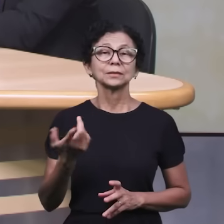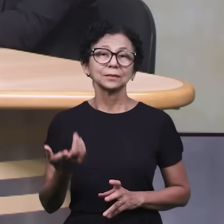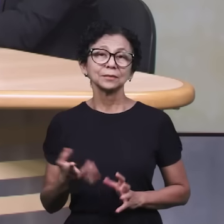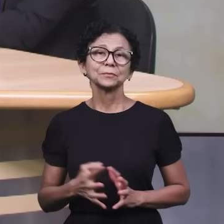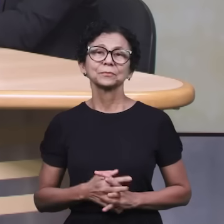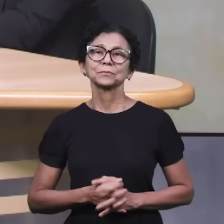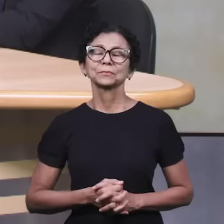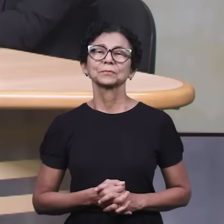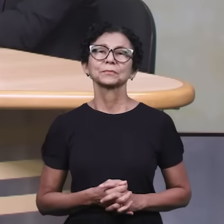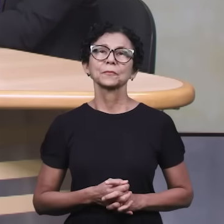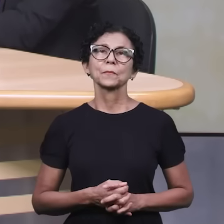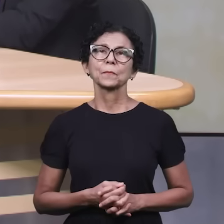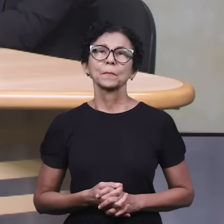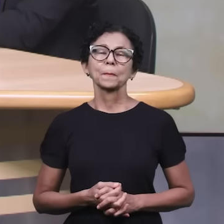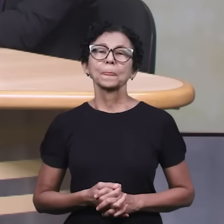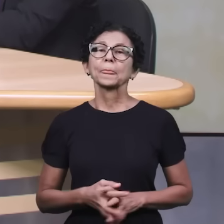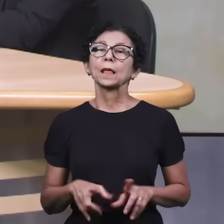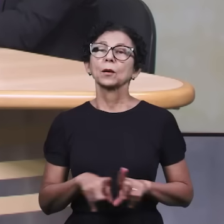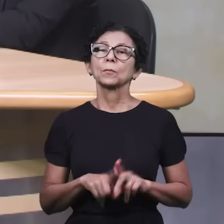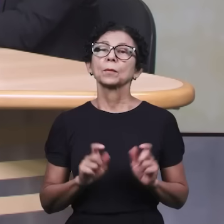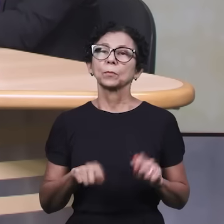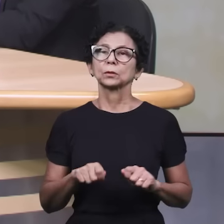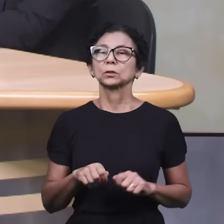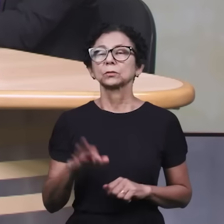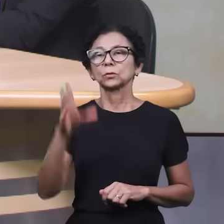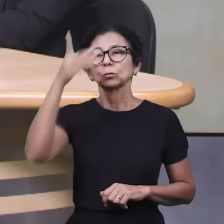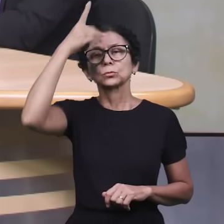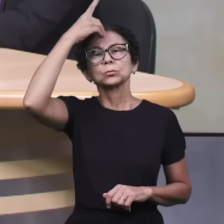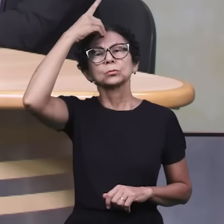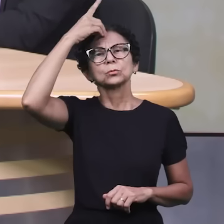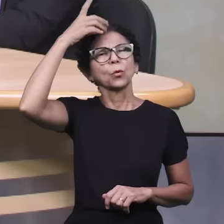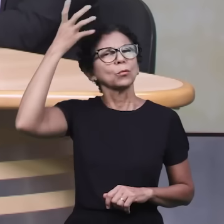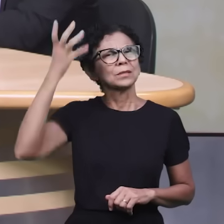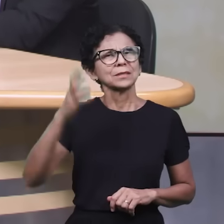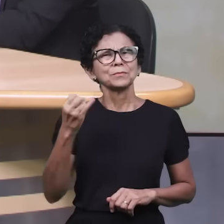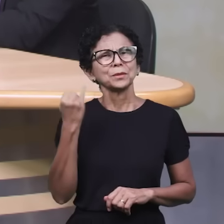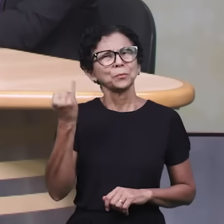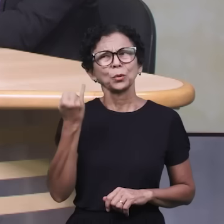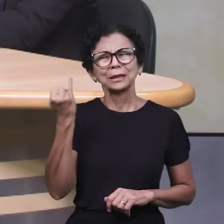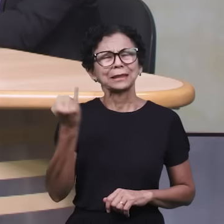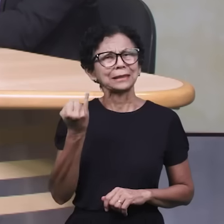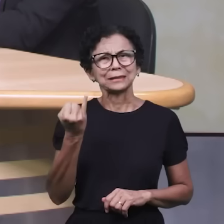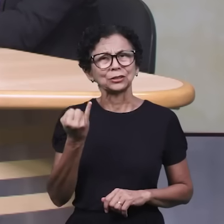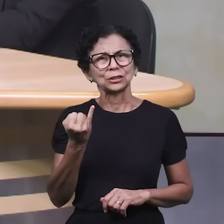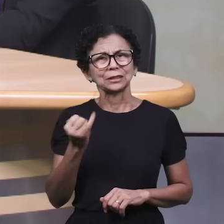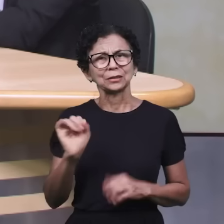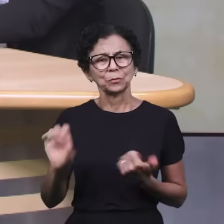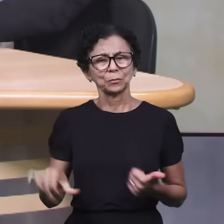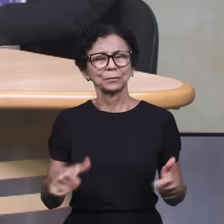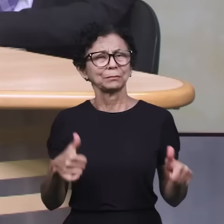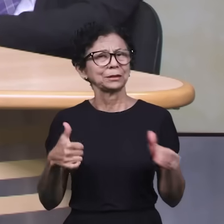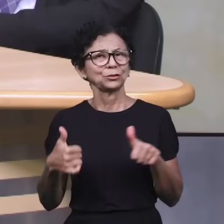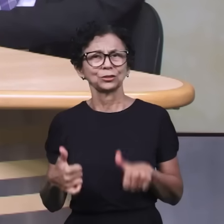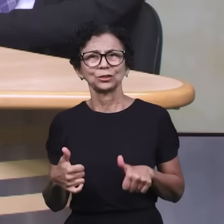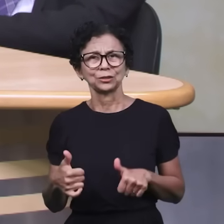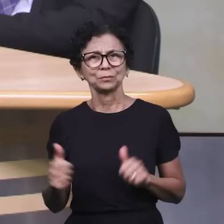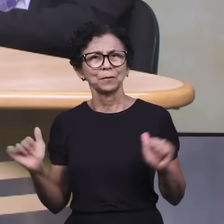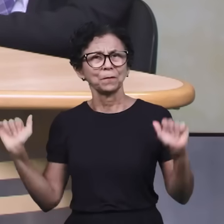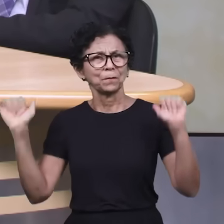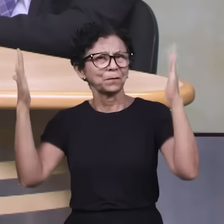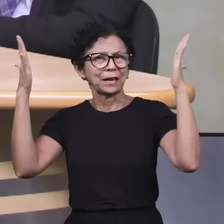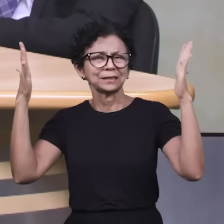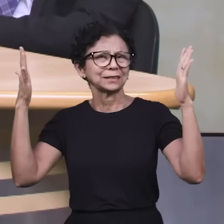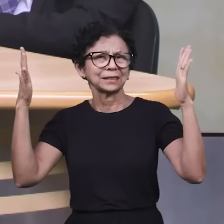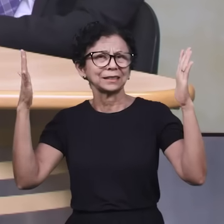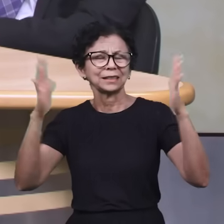fazer o batismo, nós vamos subir a igreja. Não é só isso não. Nós vamos marcar o batismo, você vai convidar parente, familiar, amigo, primo, vizinho, que se é crente,